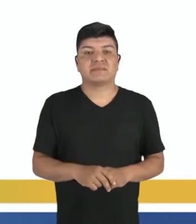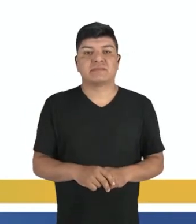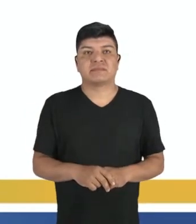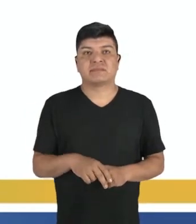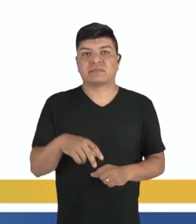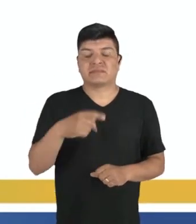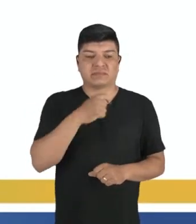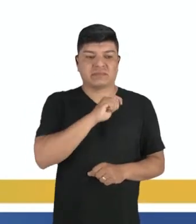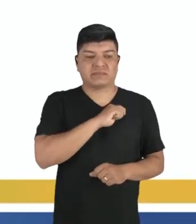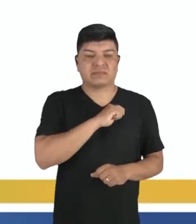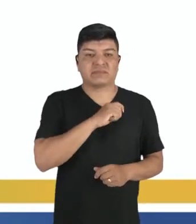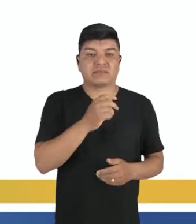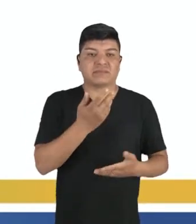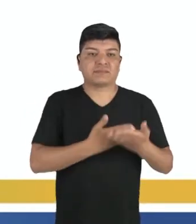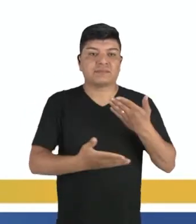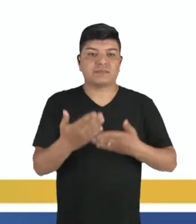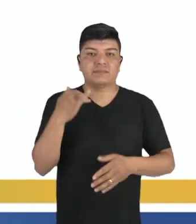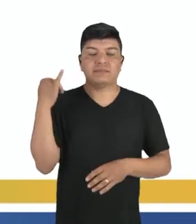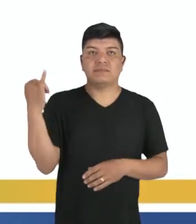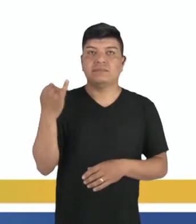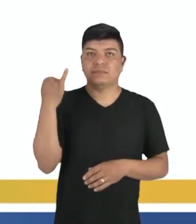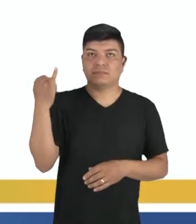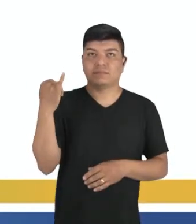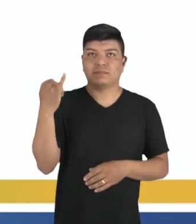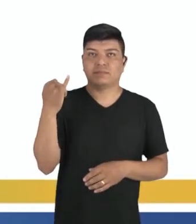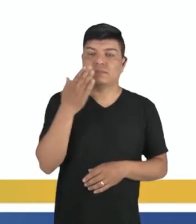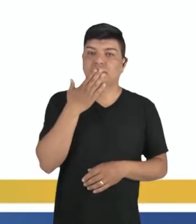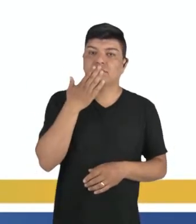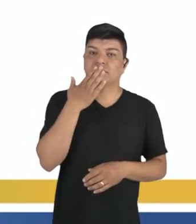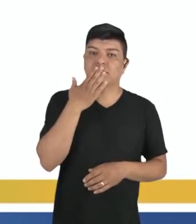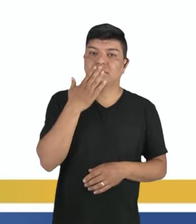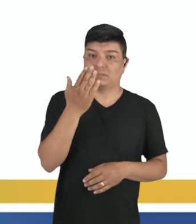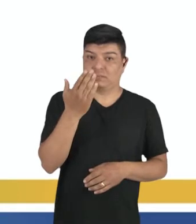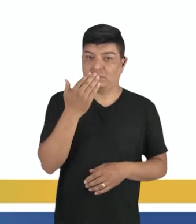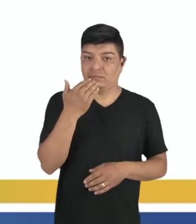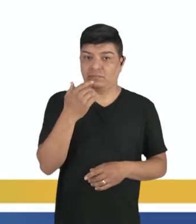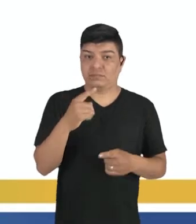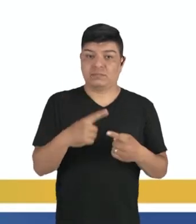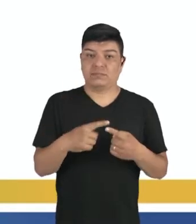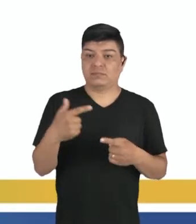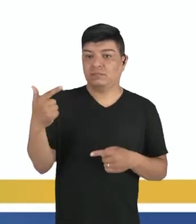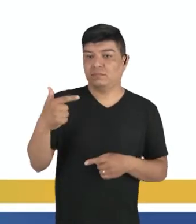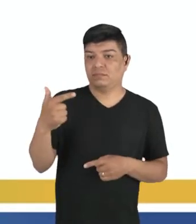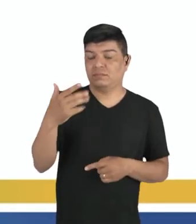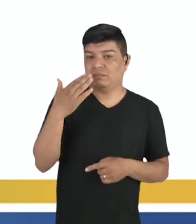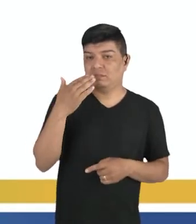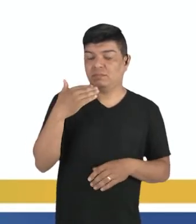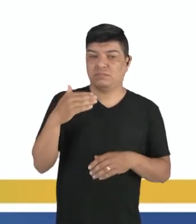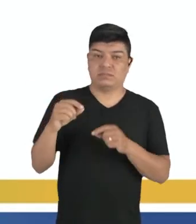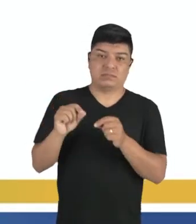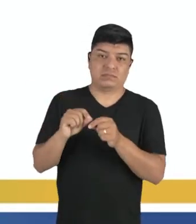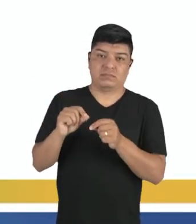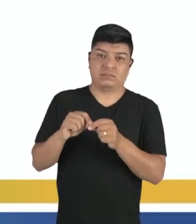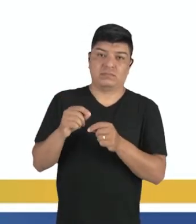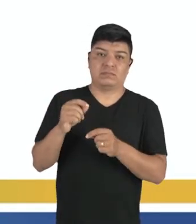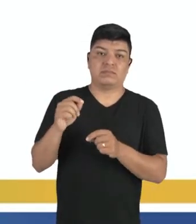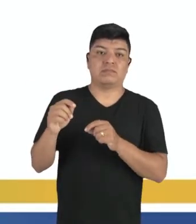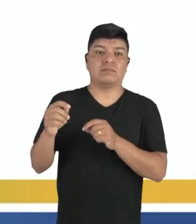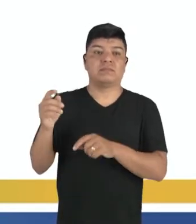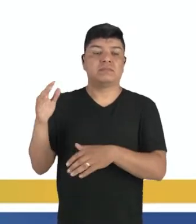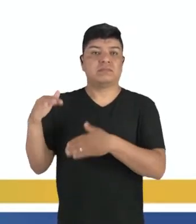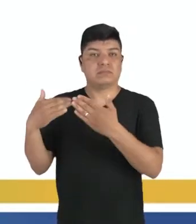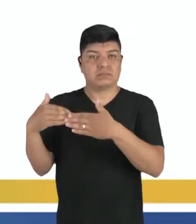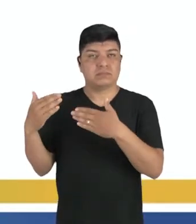Los españoles comparten la importancia de la reducción de azúcar en la dieta, pero en segundo lugar se la eliminación de comida procesada, siendo ciudadano a nível